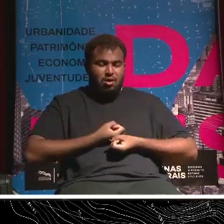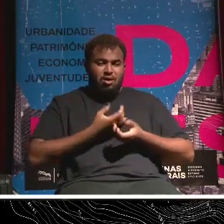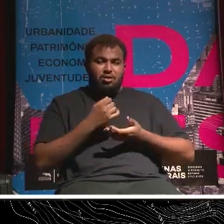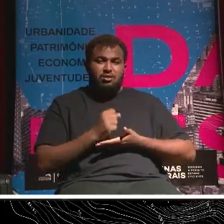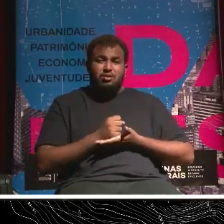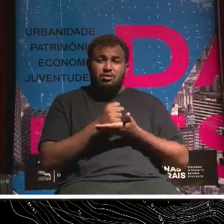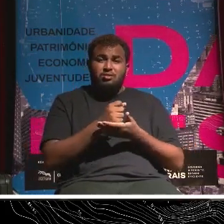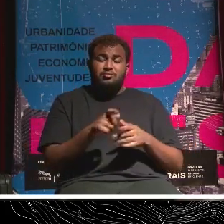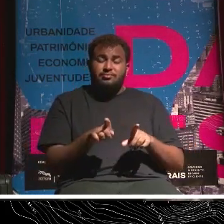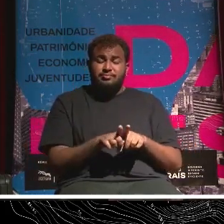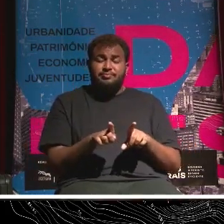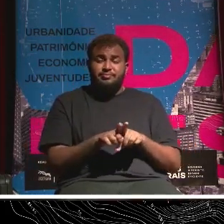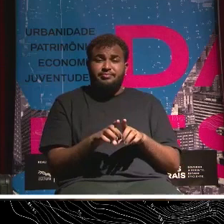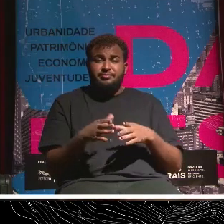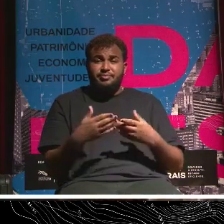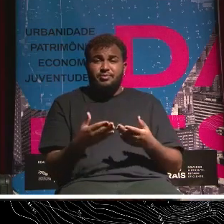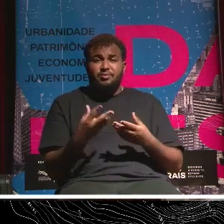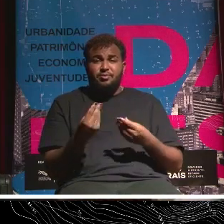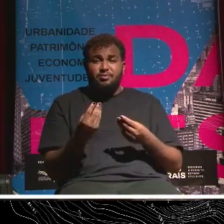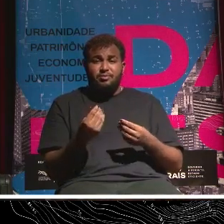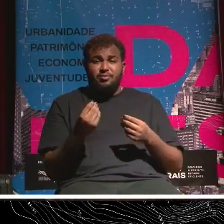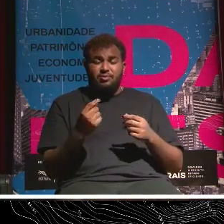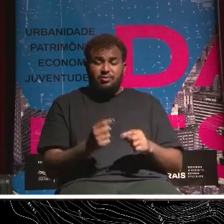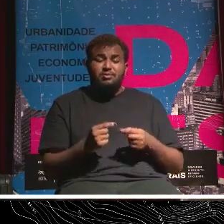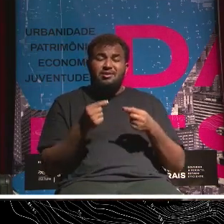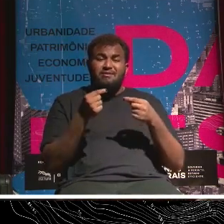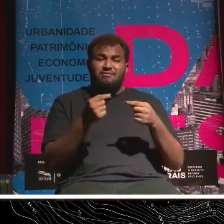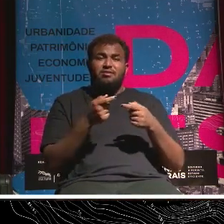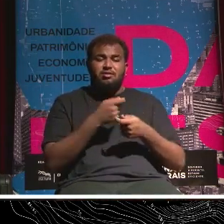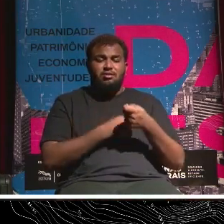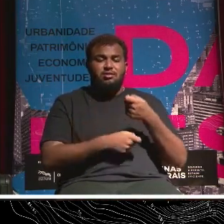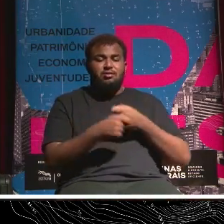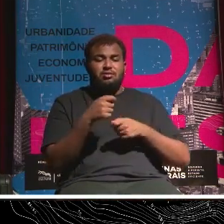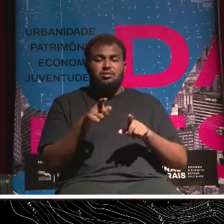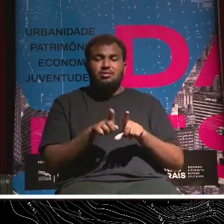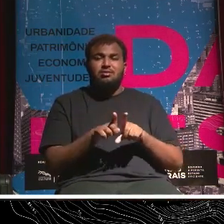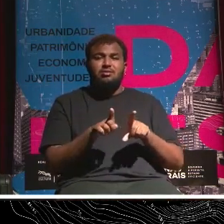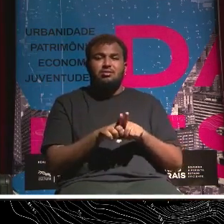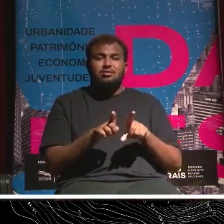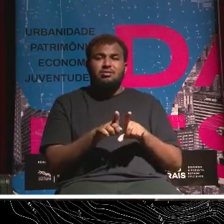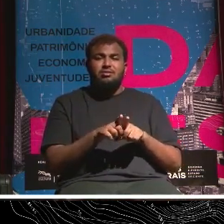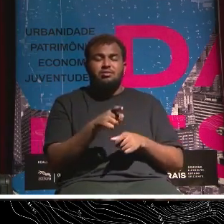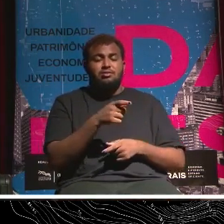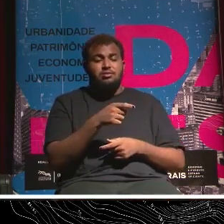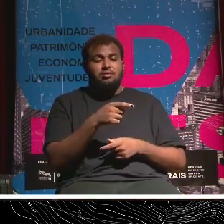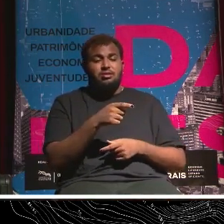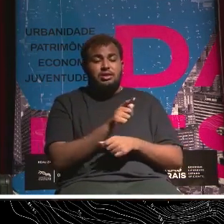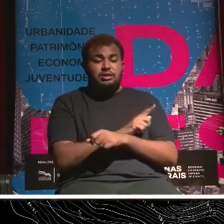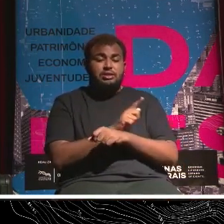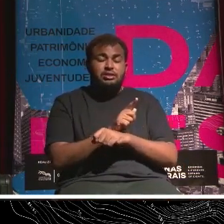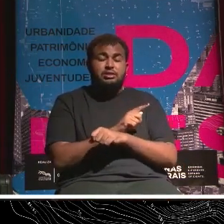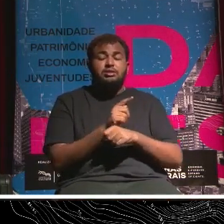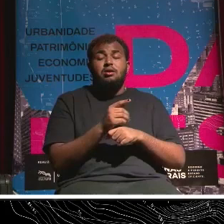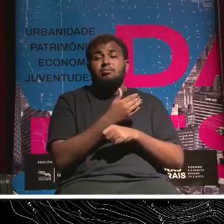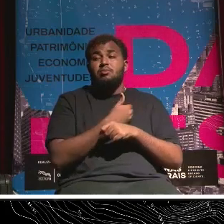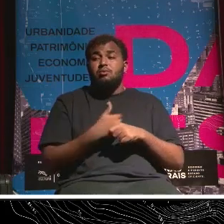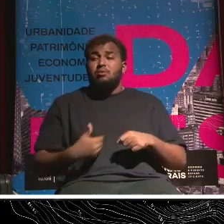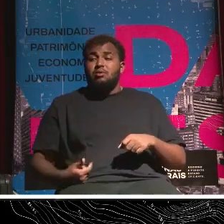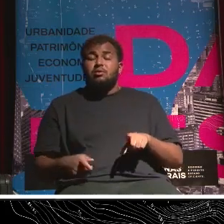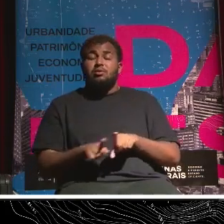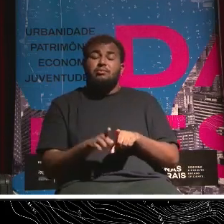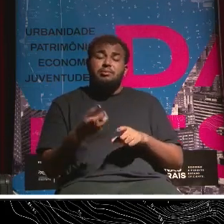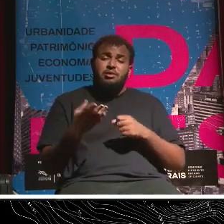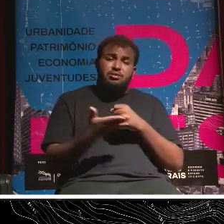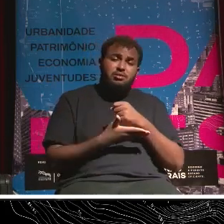equipes colaborativas, que é um grande desafio na gestão. Entenda que tanto na gestão pública, quanto na gestão de organizações de terceiro